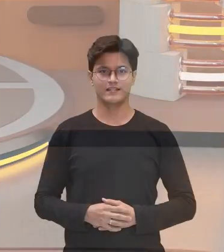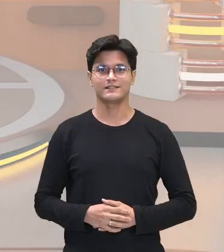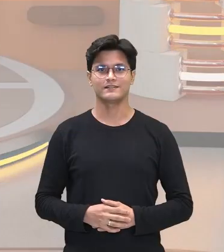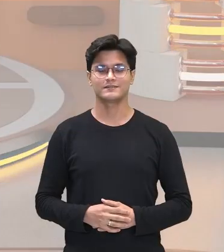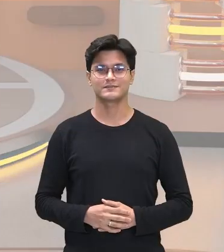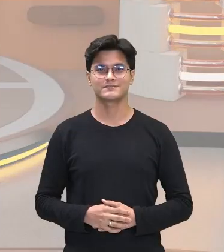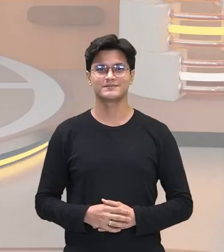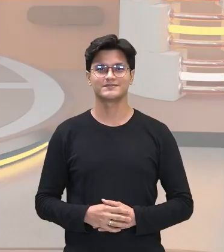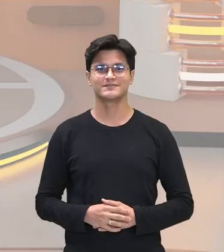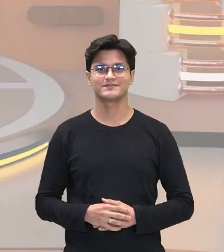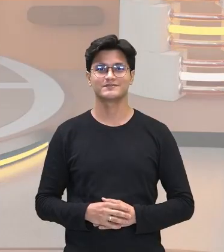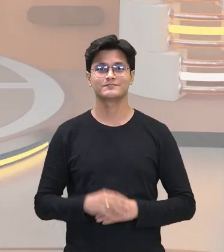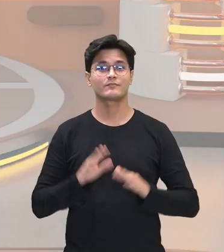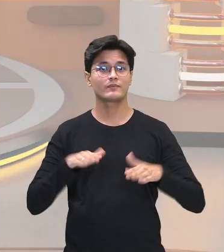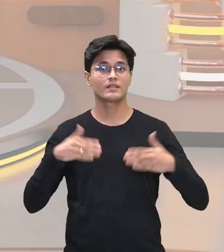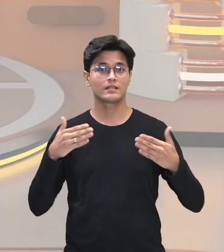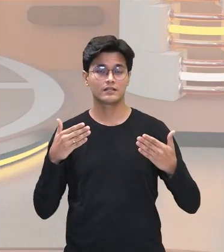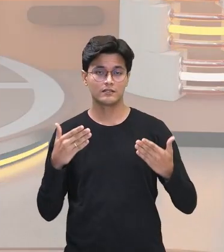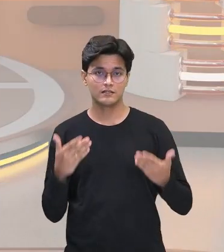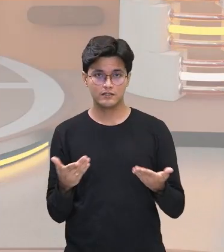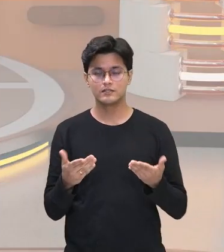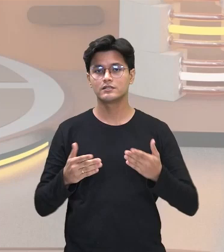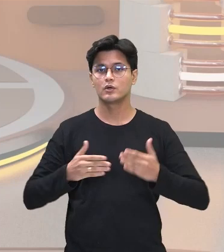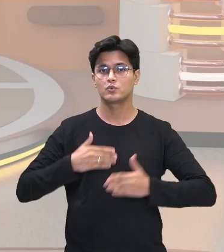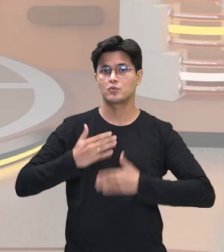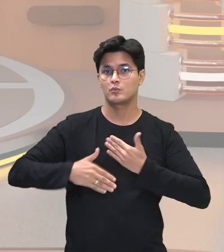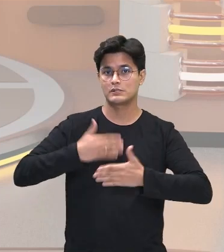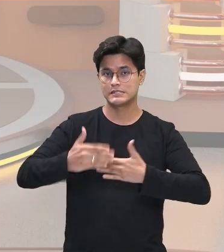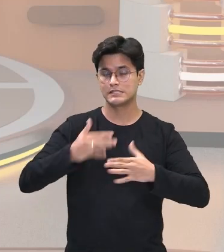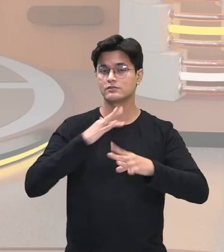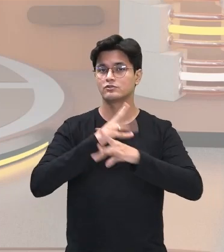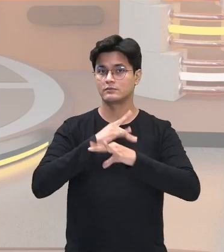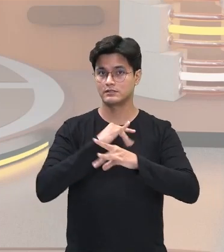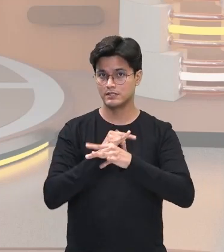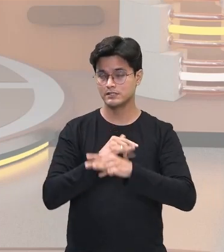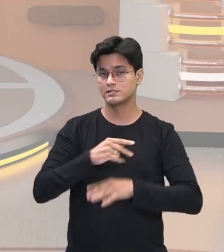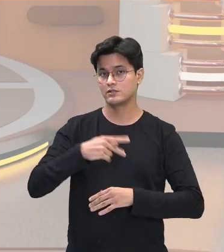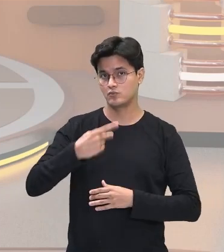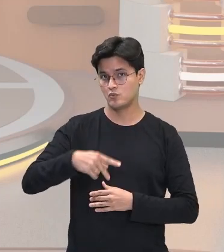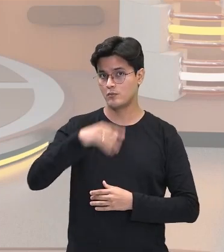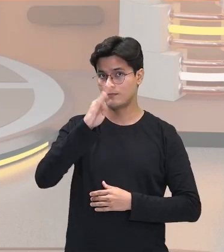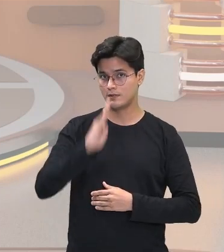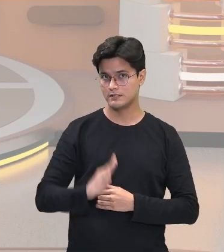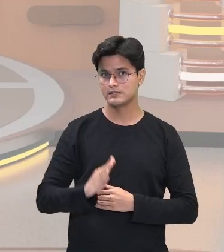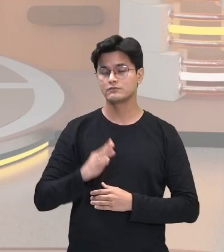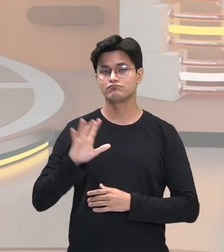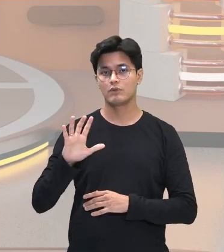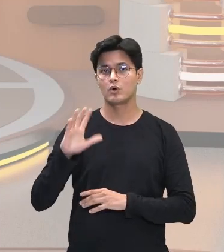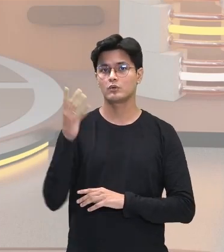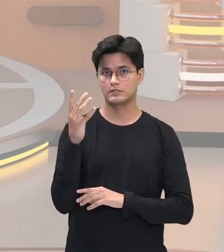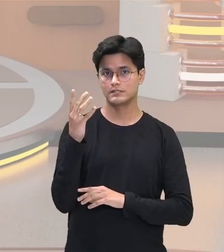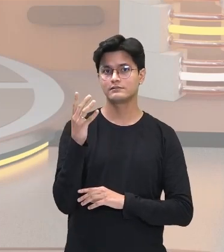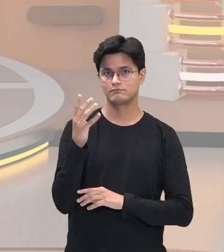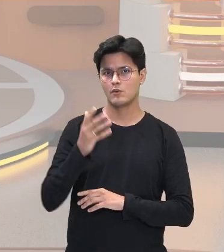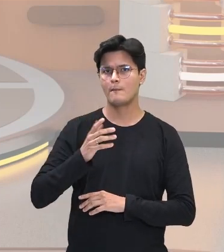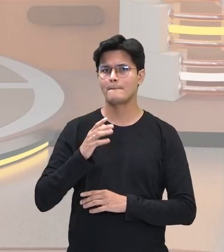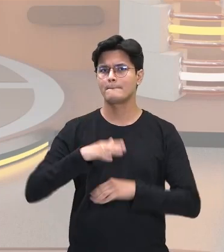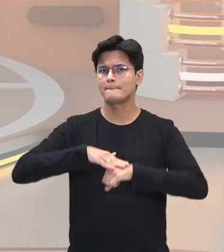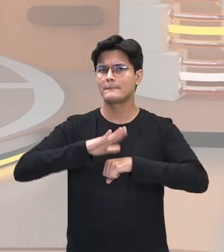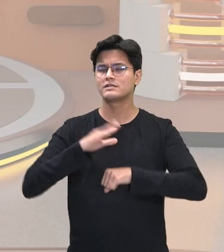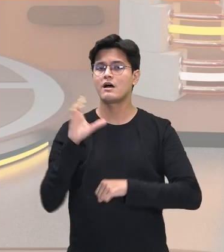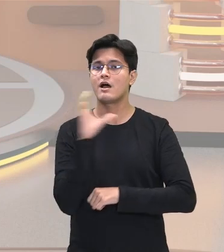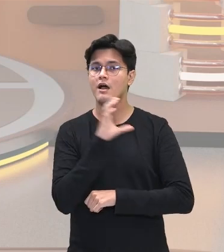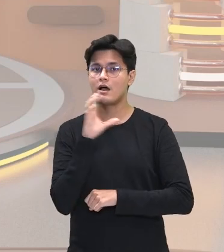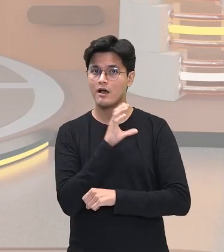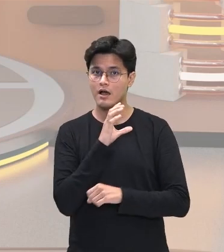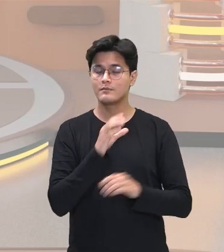Bem, gente, o processo de urbanização brasileira, ele ocorre, de forma ativa somente